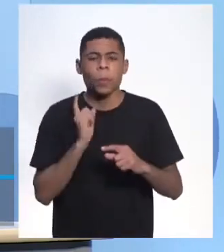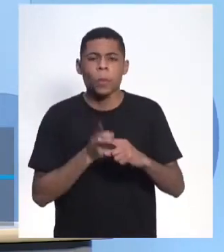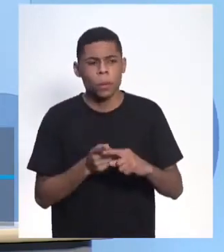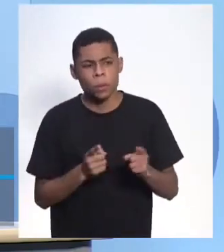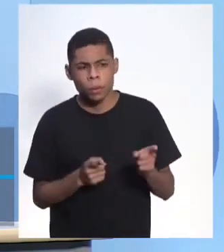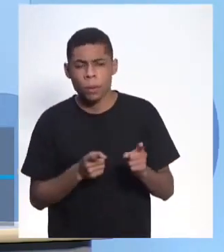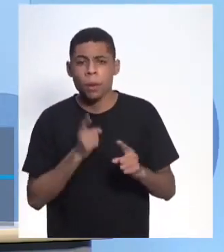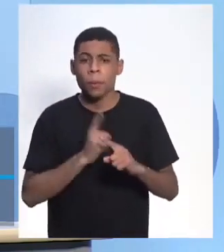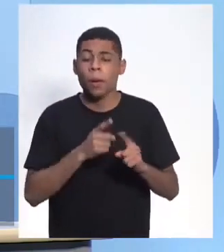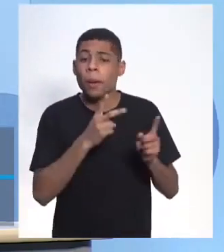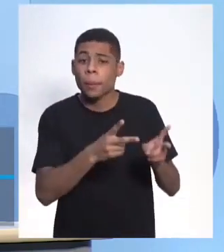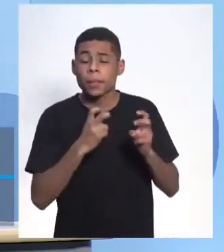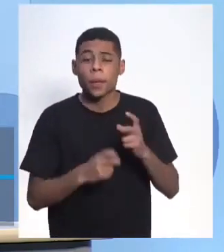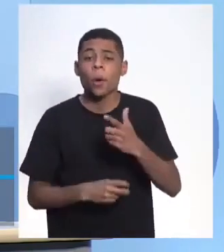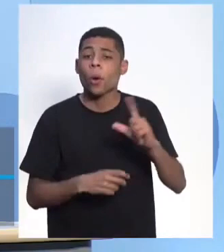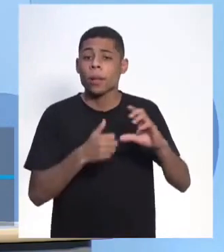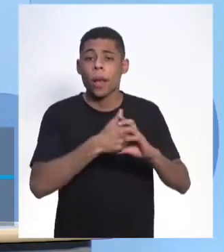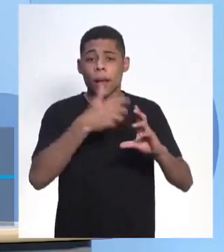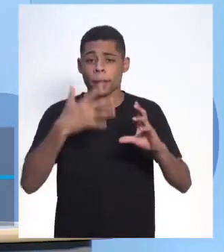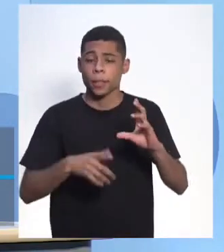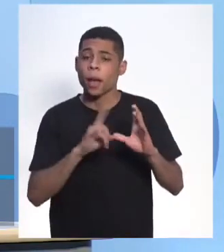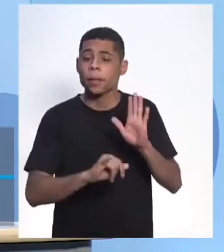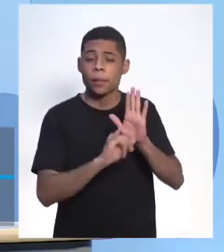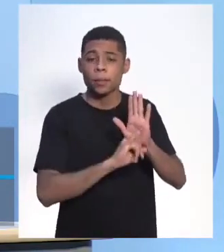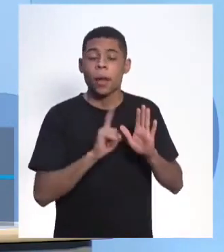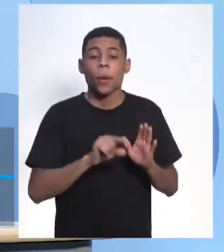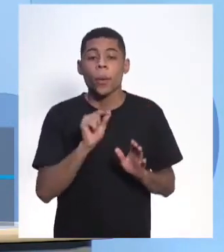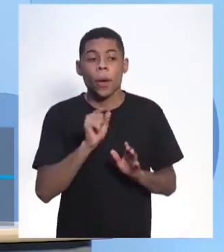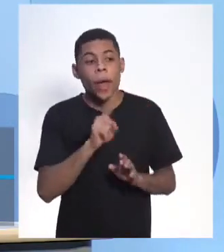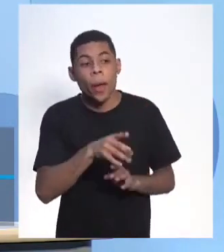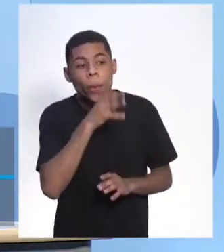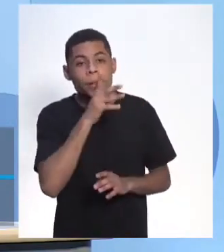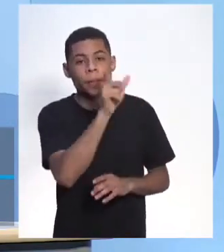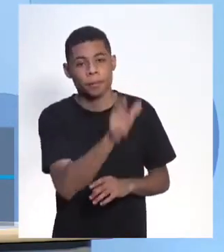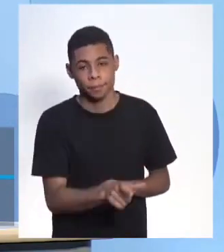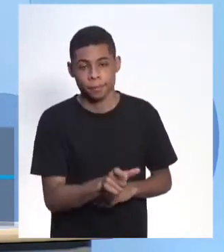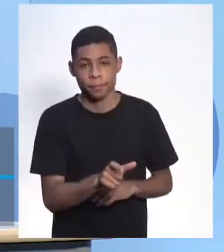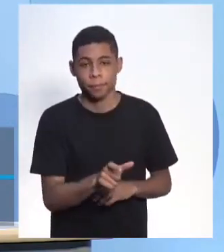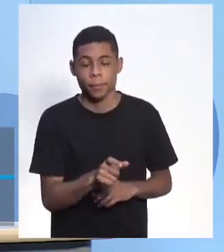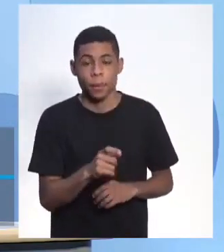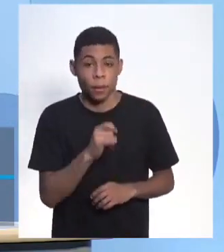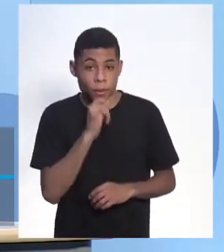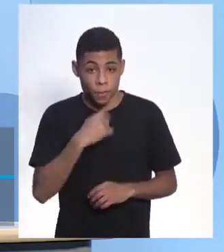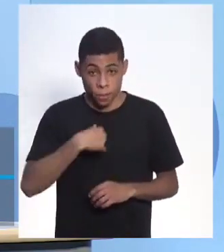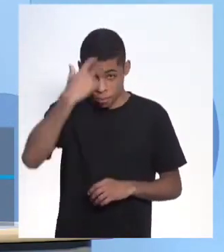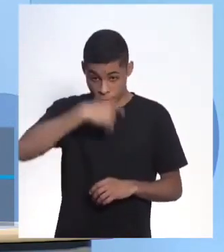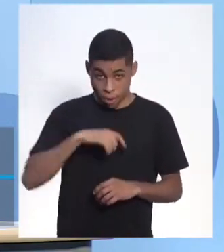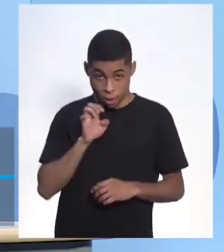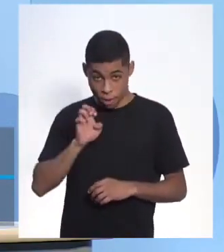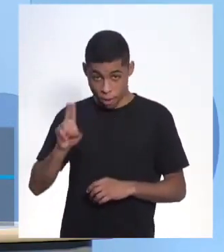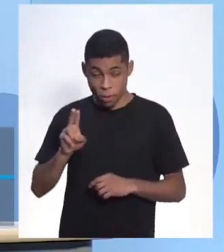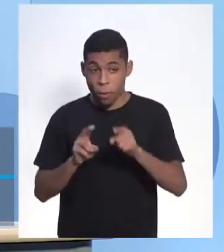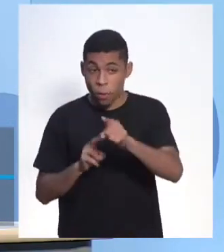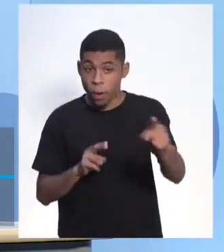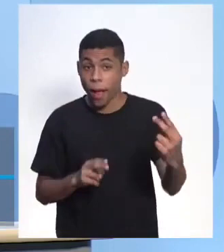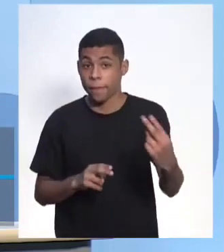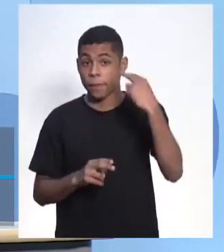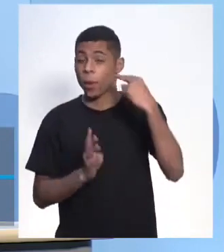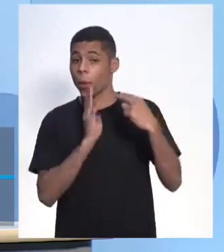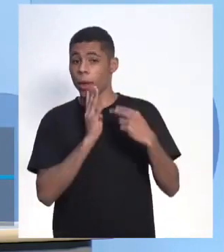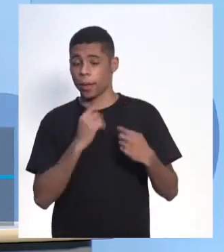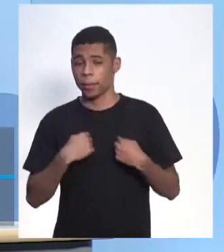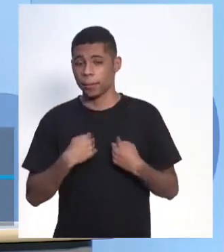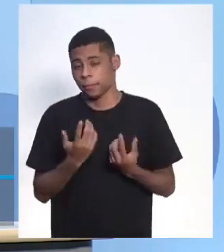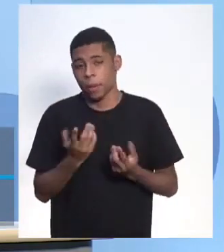gente percebe uma outra característica da identidade, que é o reconhecimento, né? Eu sou um eu na medida que eu sou reconhecido pelo outro, né?